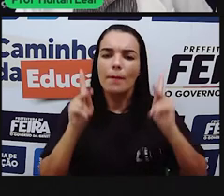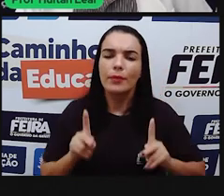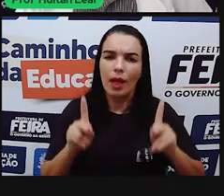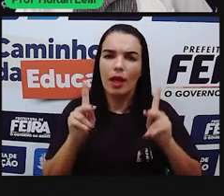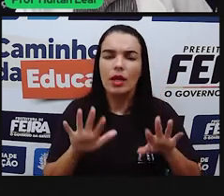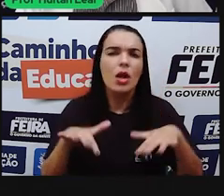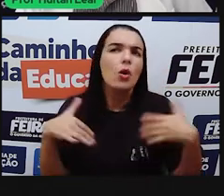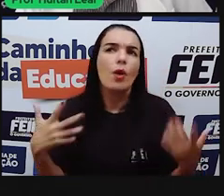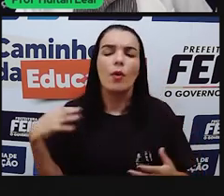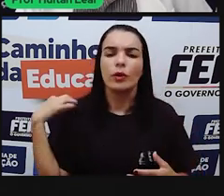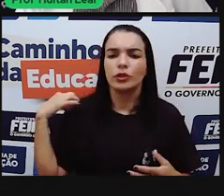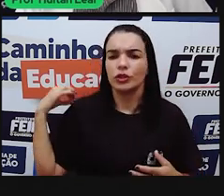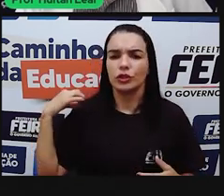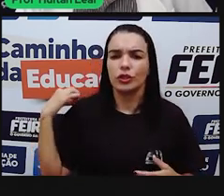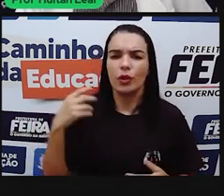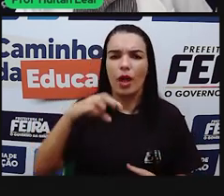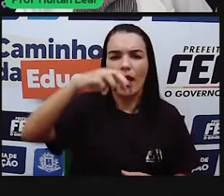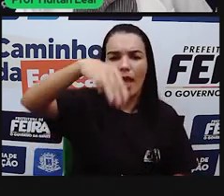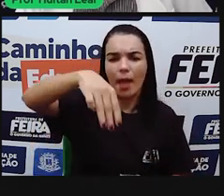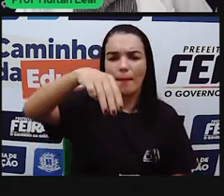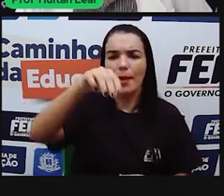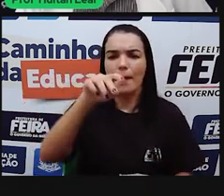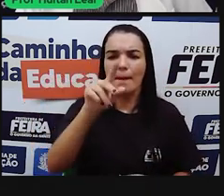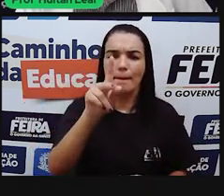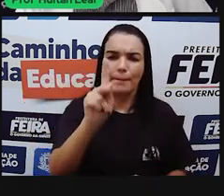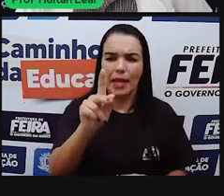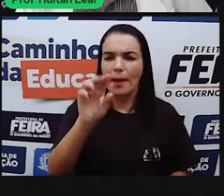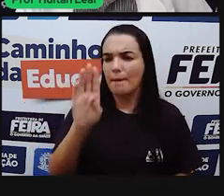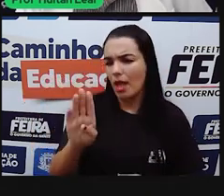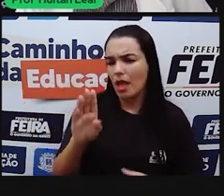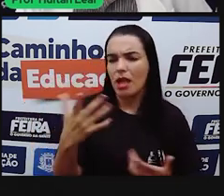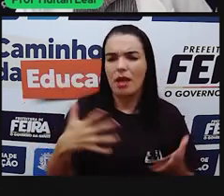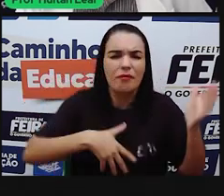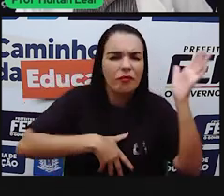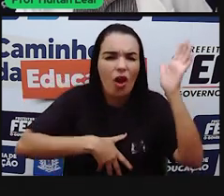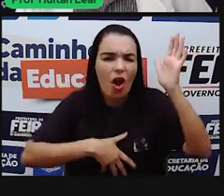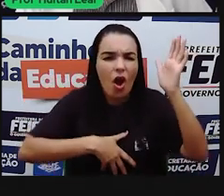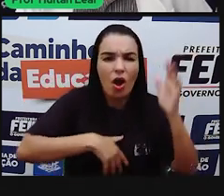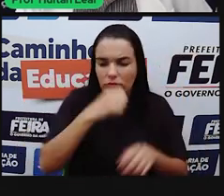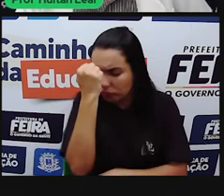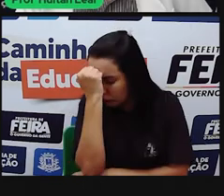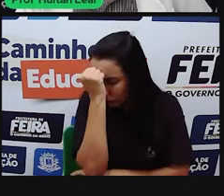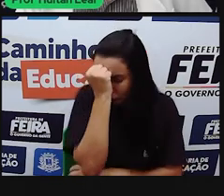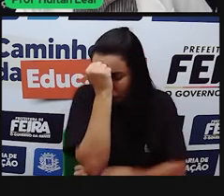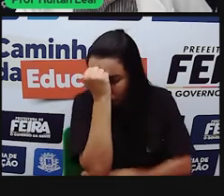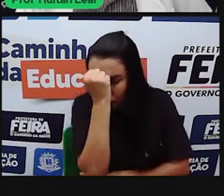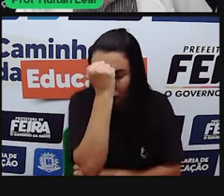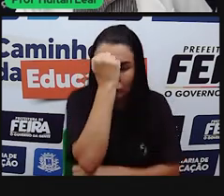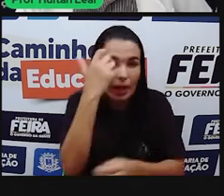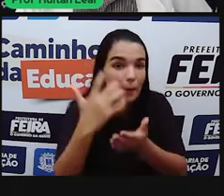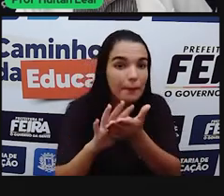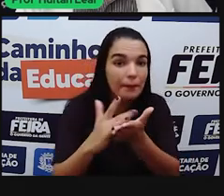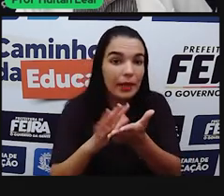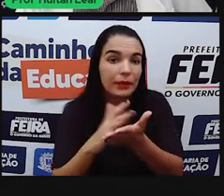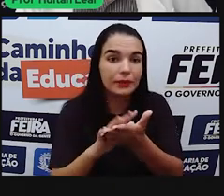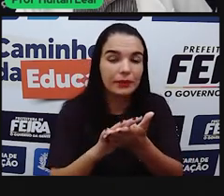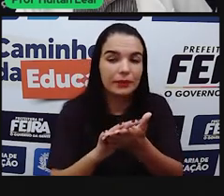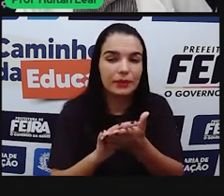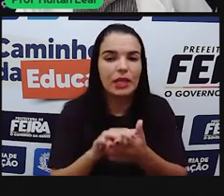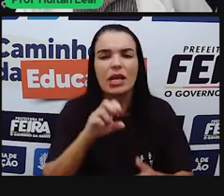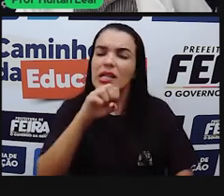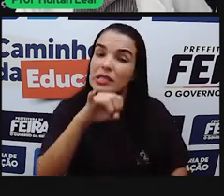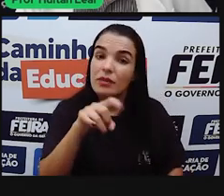MPB, pagode, romântico, funk, sertanejo? Se você conhecer, diga qual é o nome do